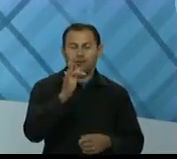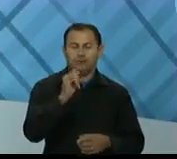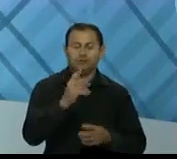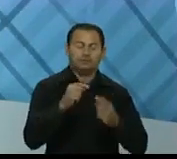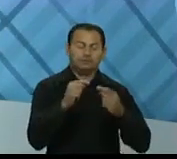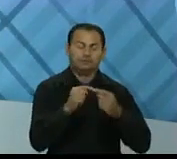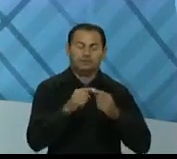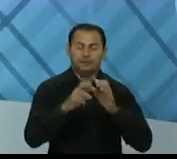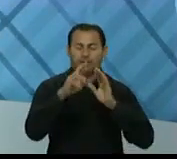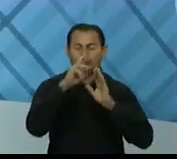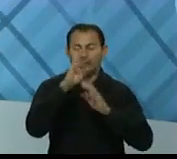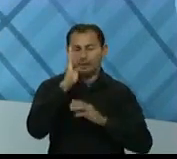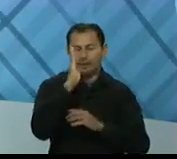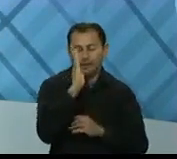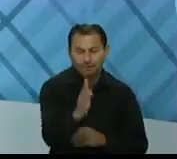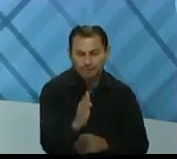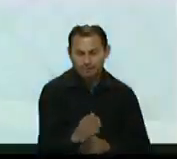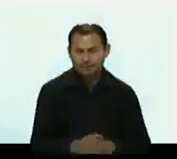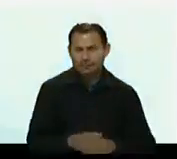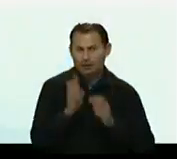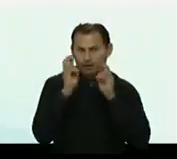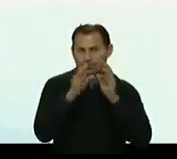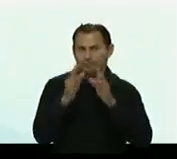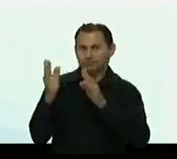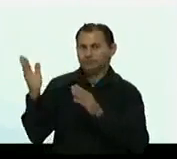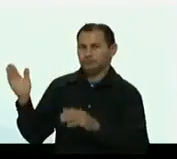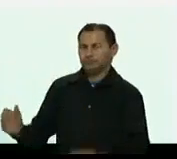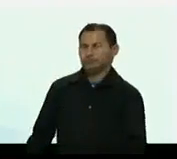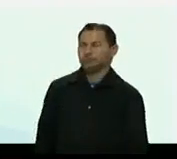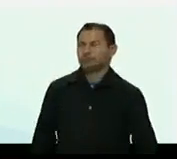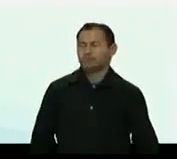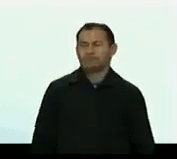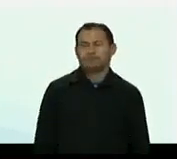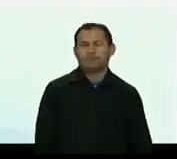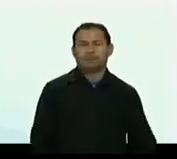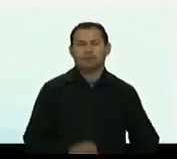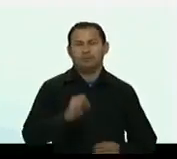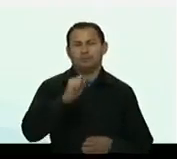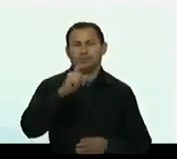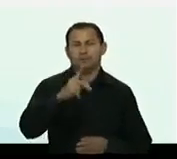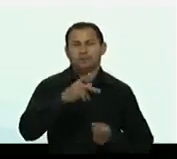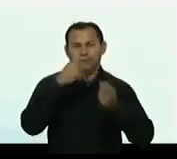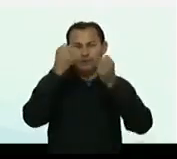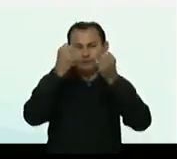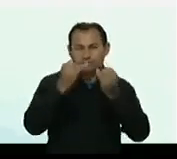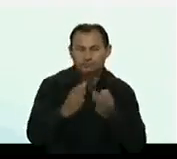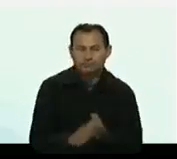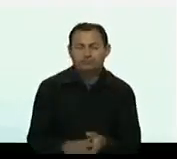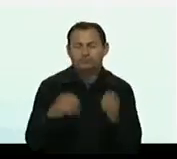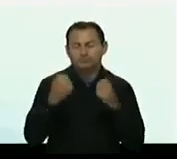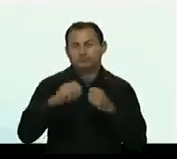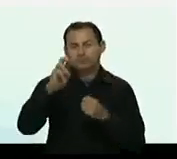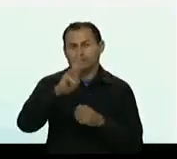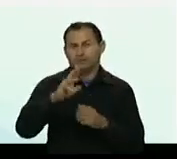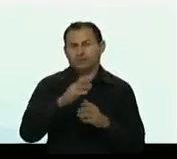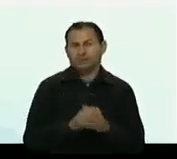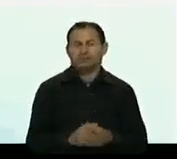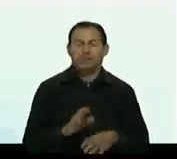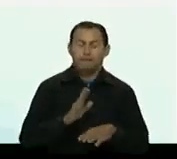a uma reta. Então, acompanhe. Para fazer essa situação, como comentei, será necessário utilizar,